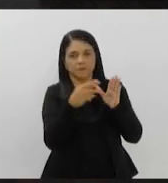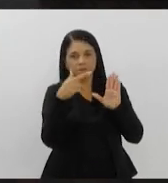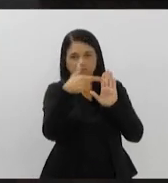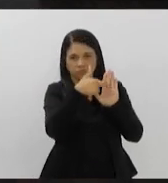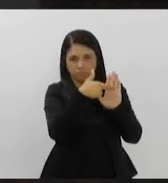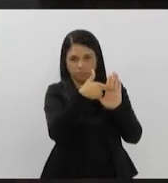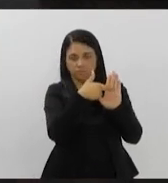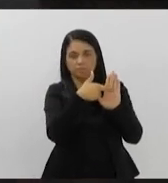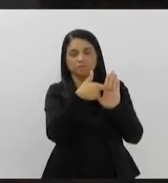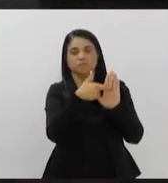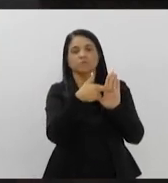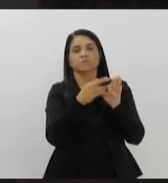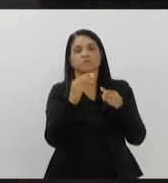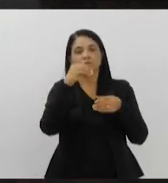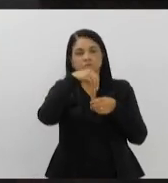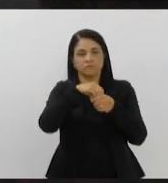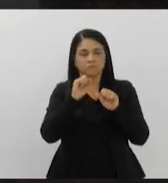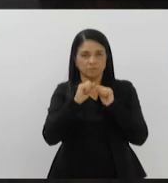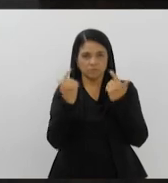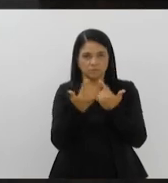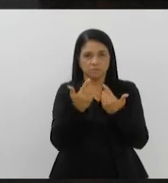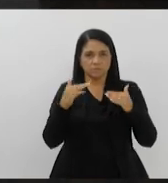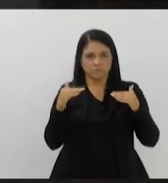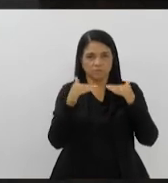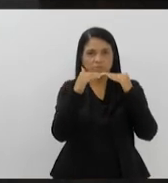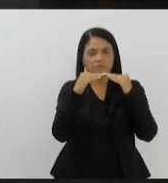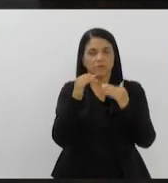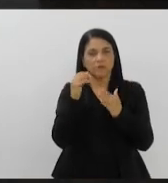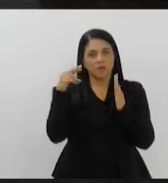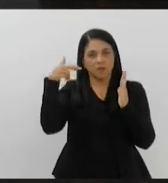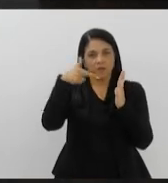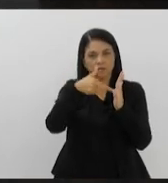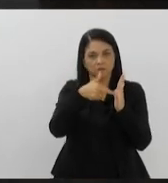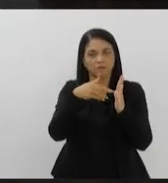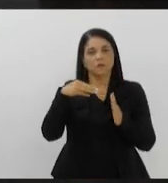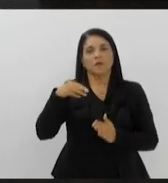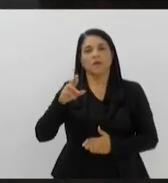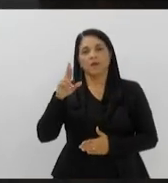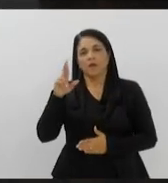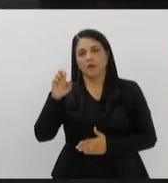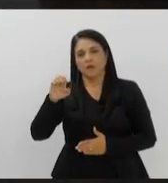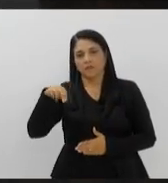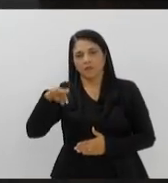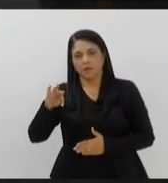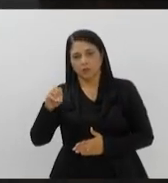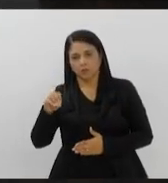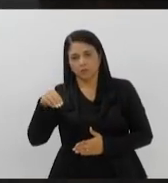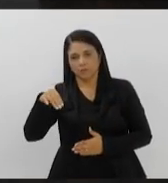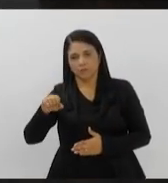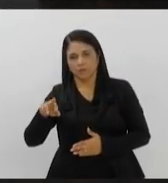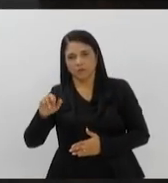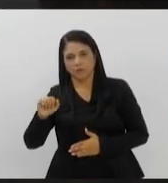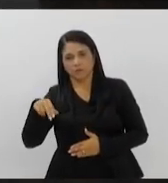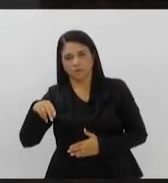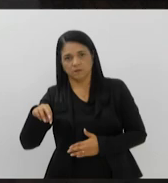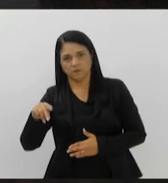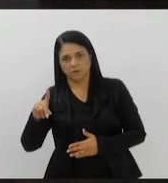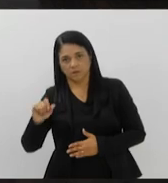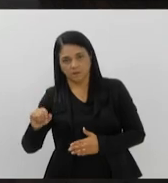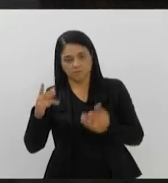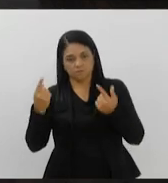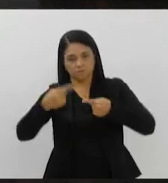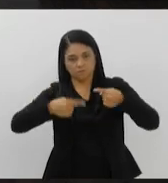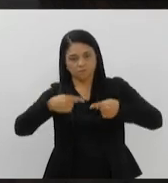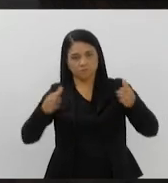Proposições Externas, favorável, relatoria do deputado Renato Miranda. Em discussão, não havendo quem queira discutir,